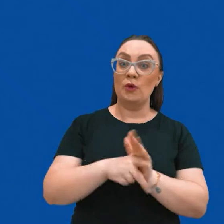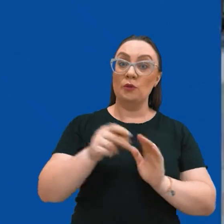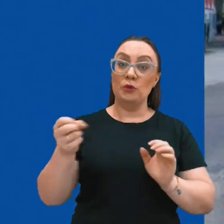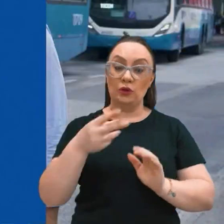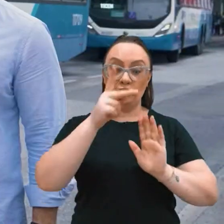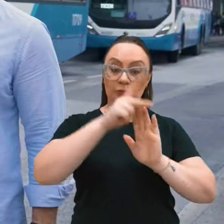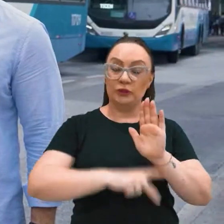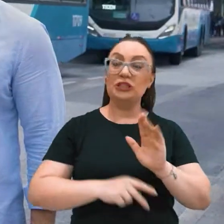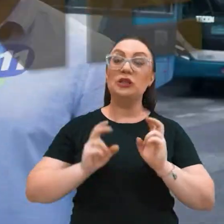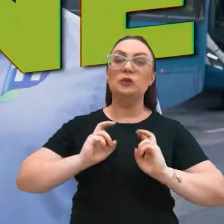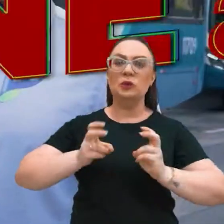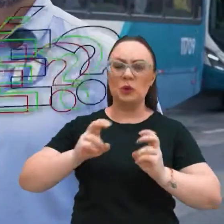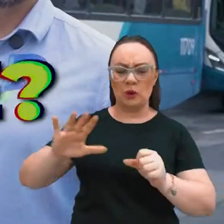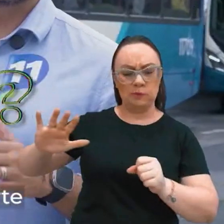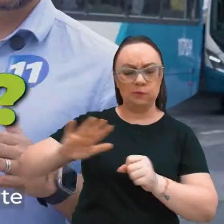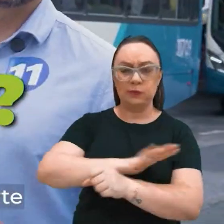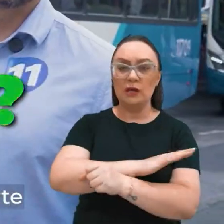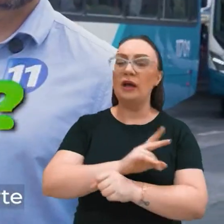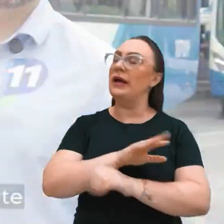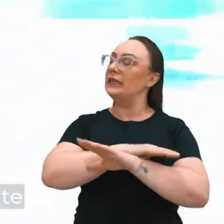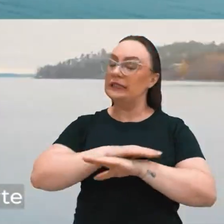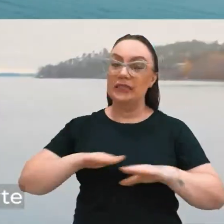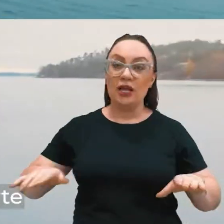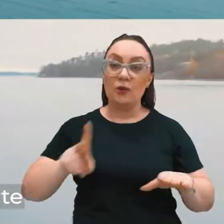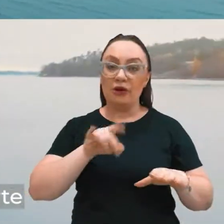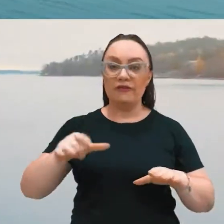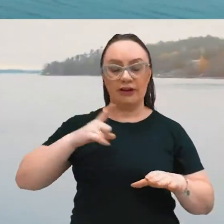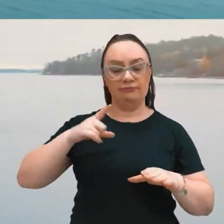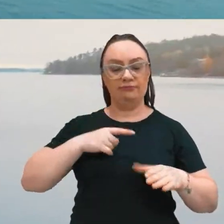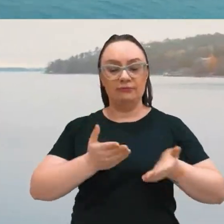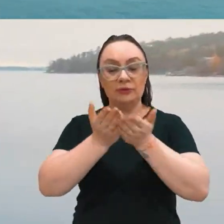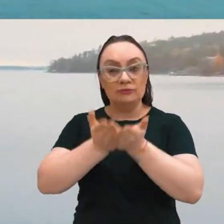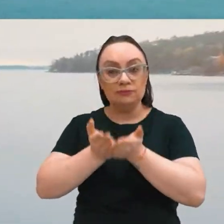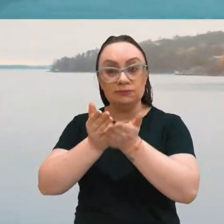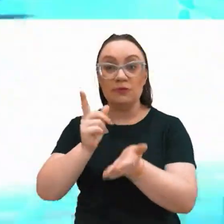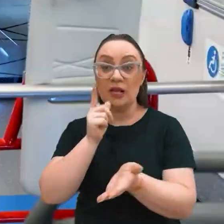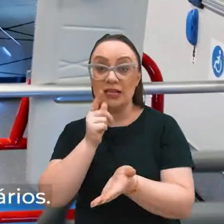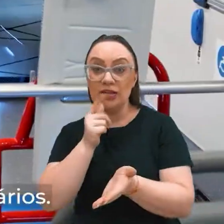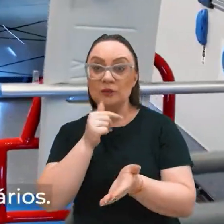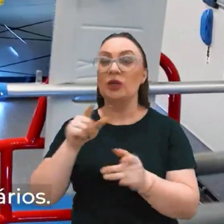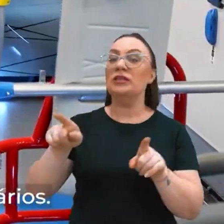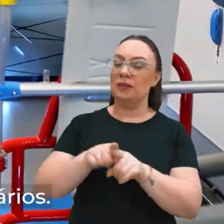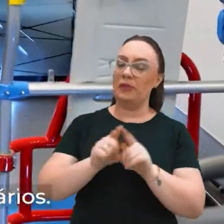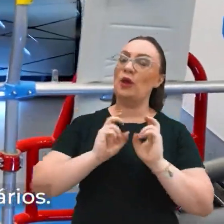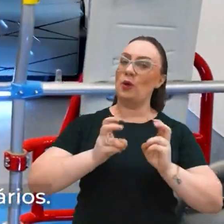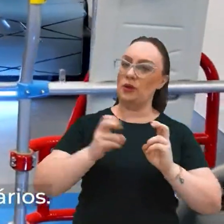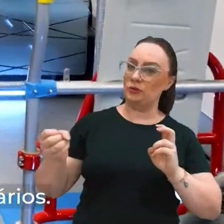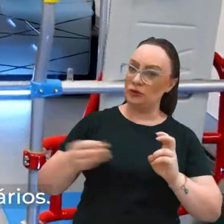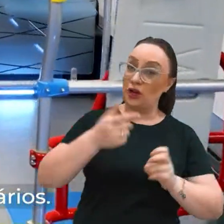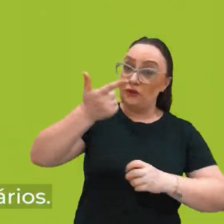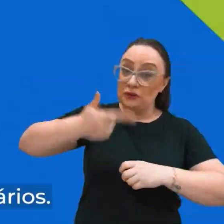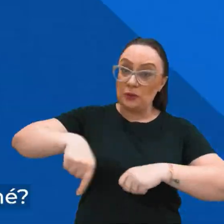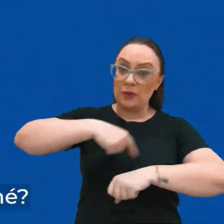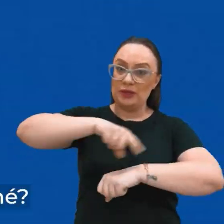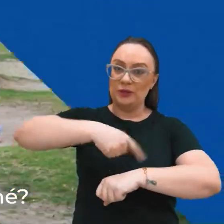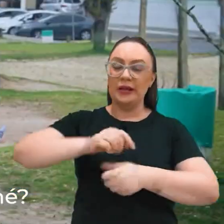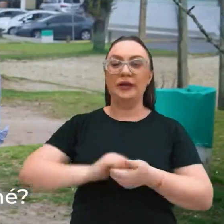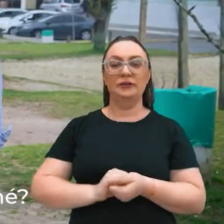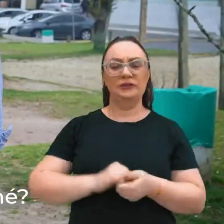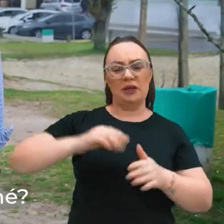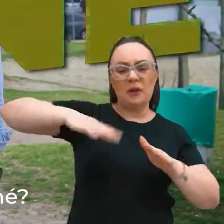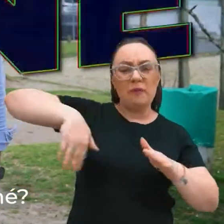Passa-Régua. Ônibus lotados? Deu, né? Vamos trazer o IVT e o transporte marítimo como solução, além de ônibus novos e mais horários.